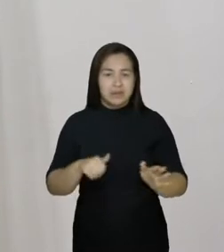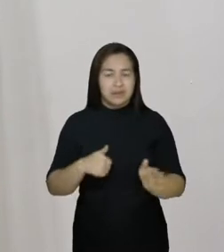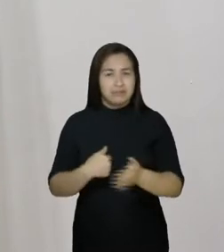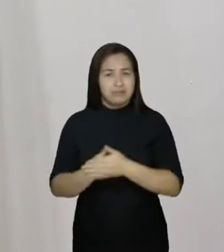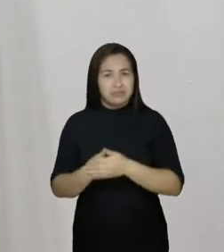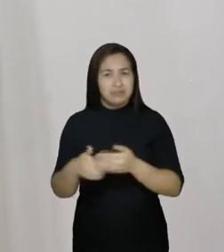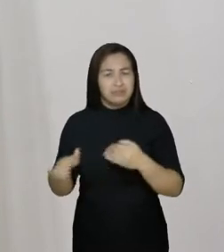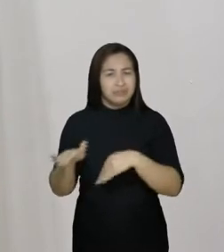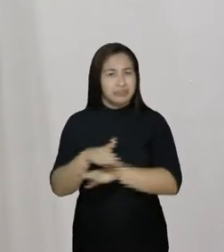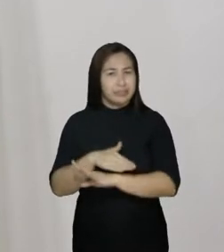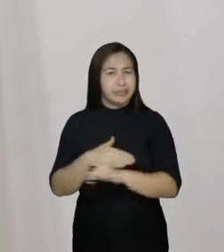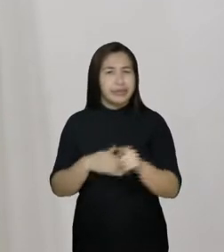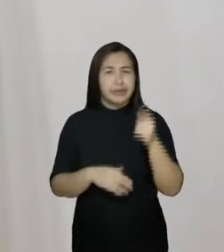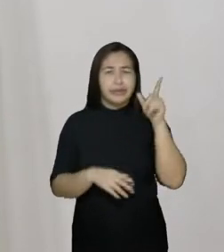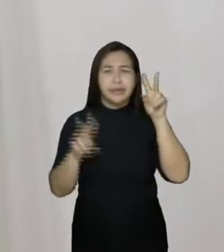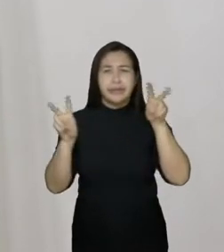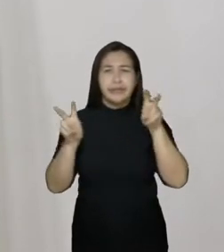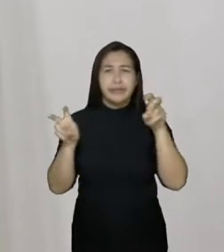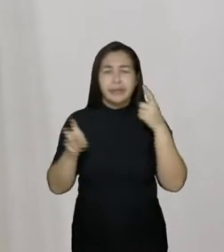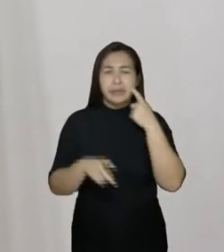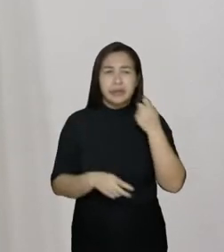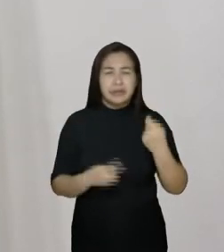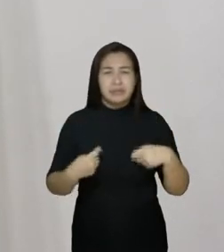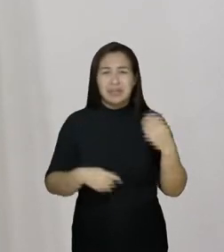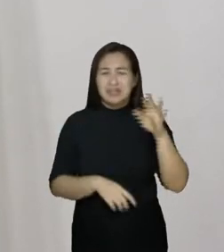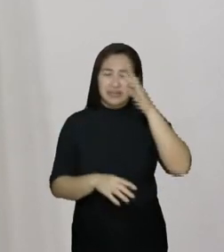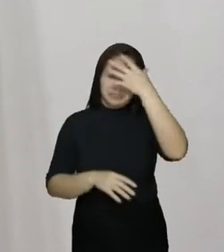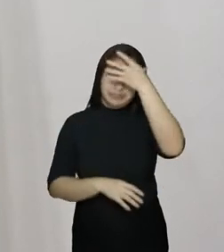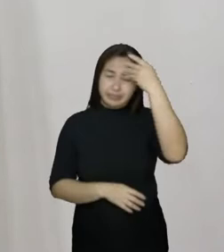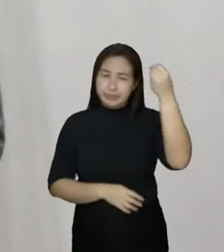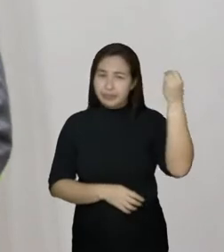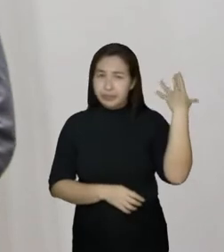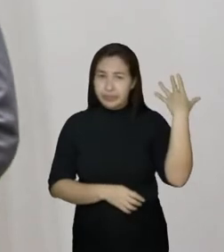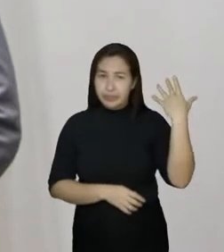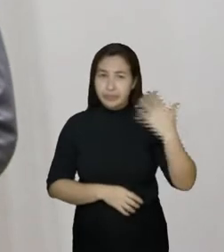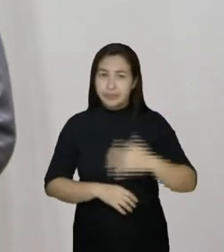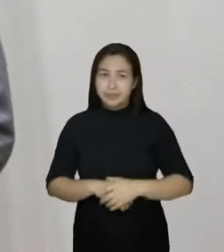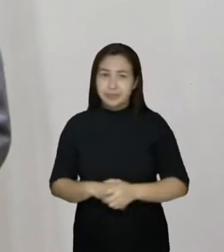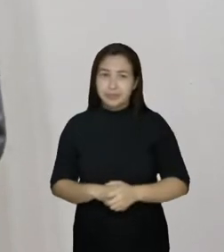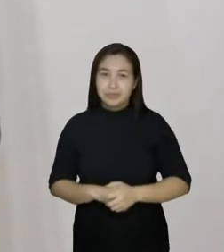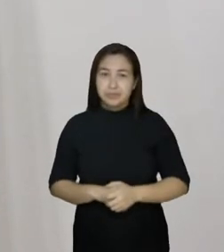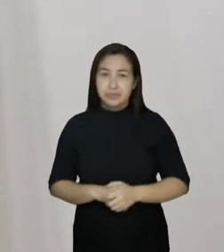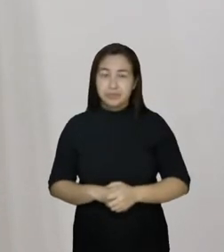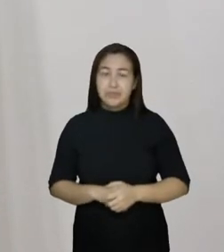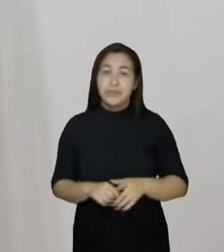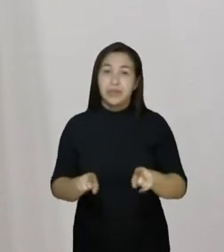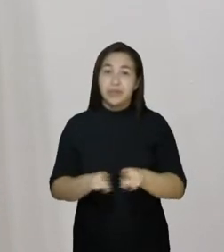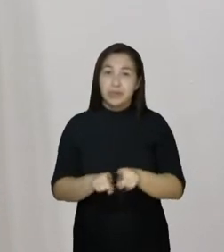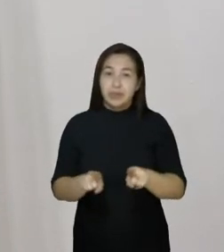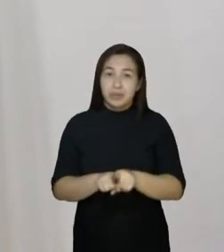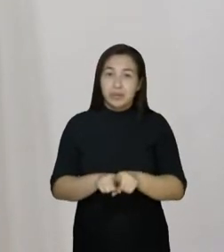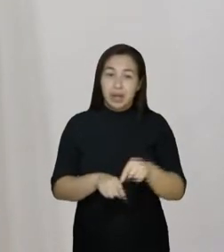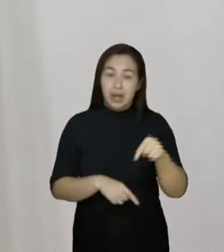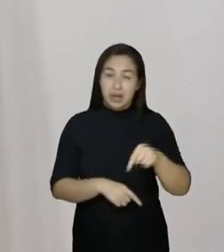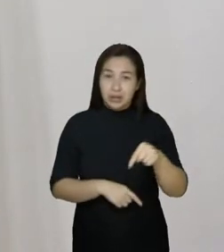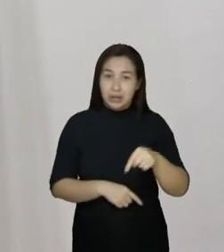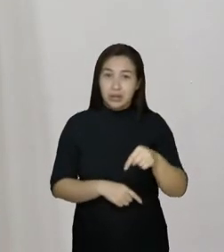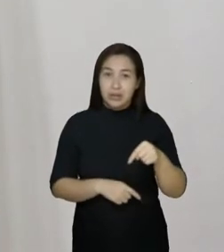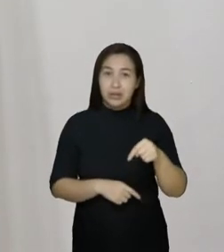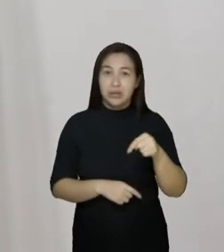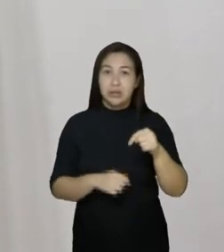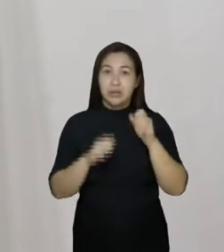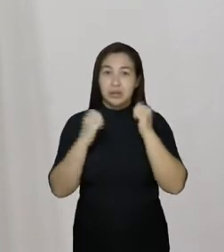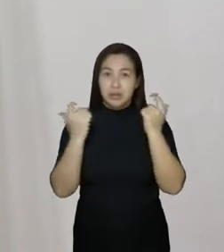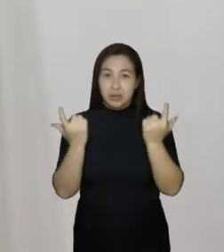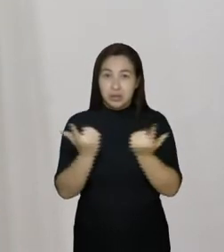muito interessantes, né, que esses assuntos deveriam ficar no passado. Aqui também nós temos na nossa casa uma deputada, que grande